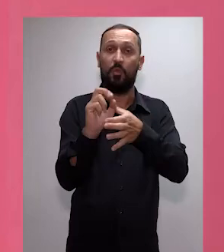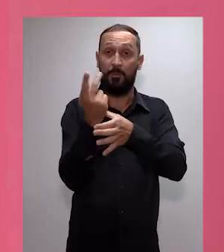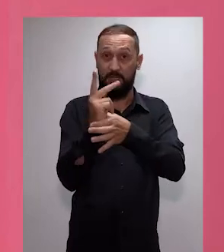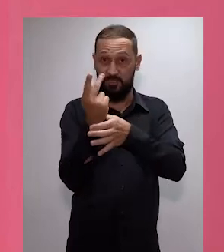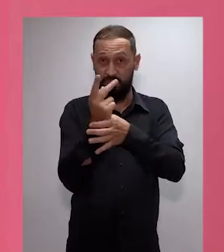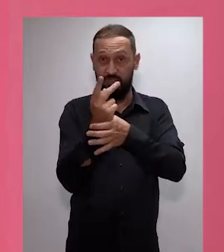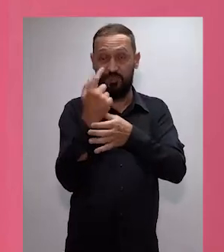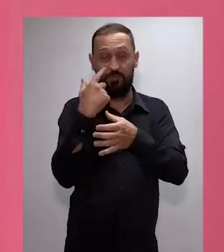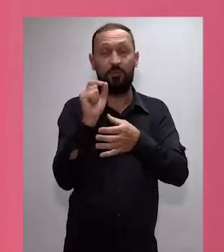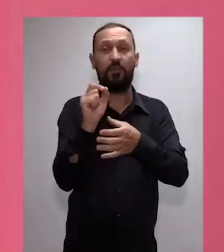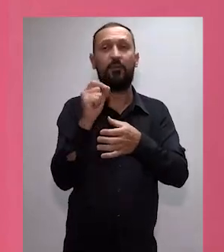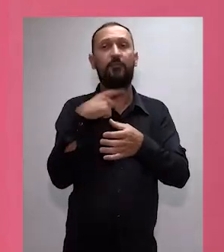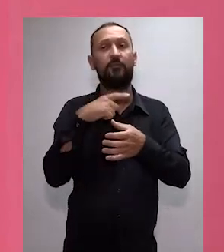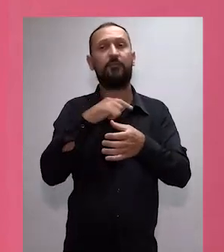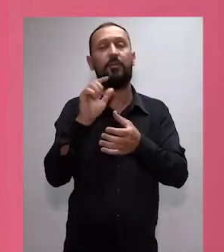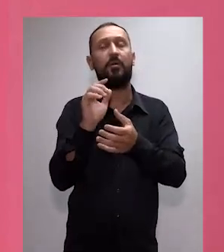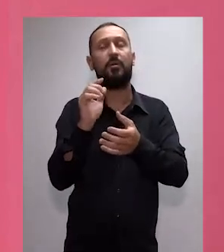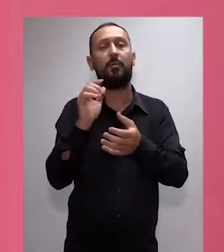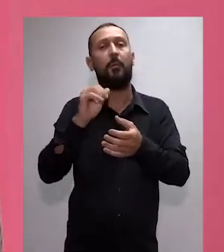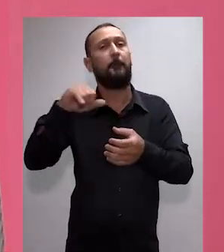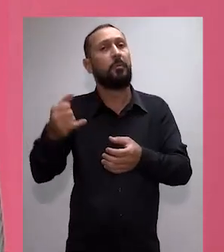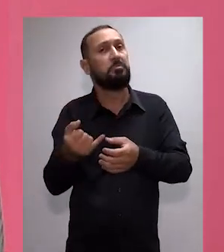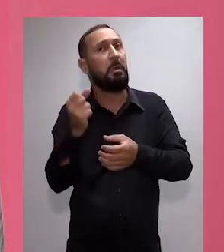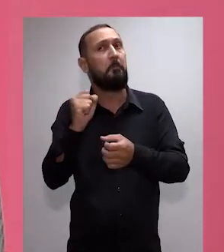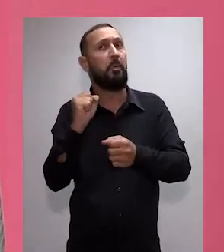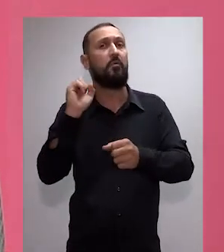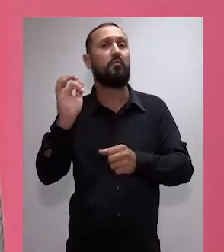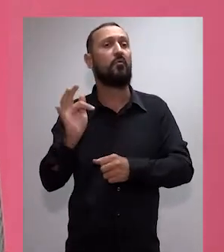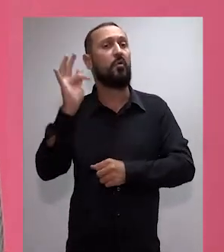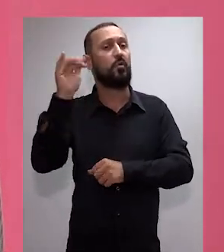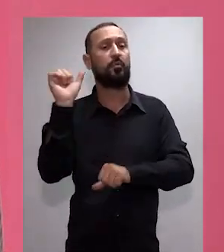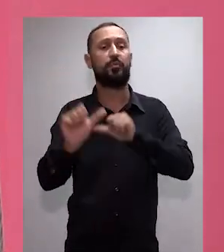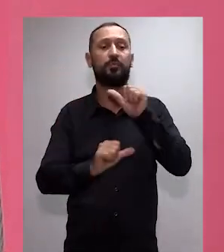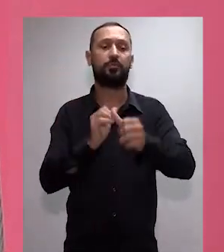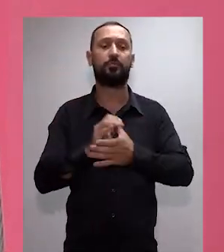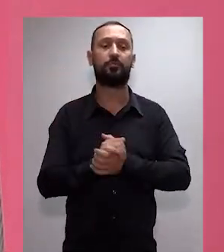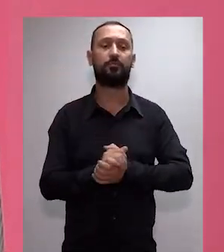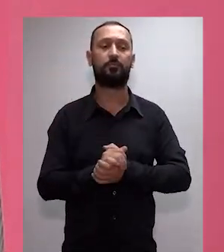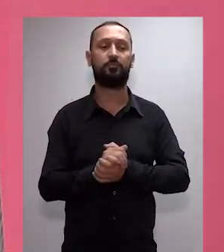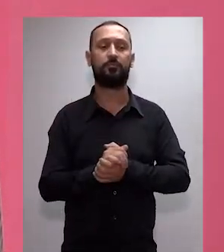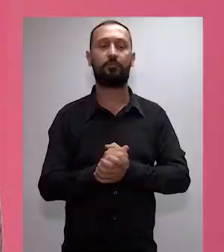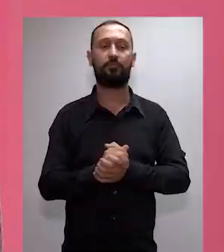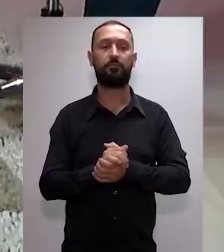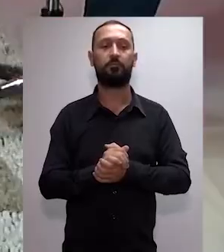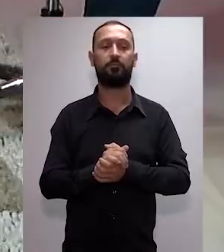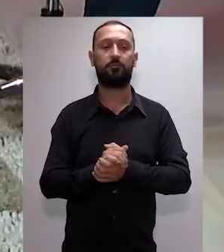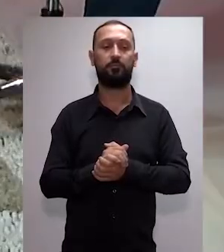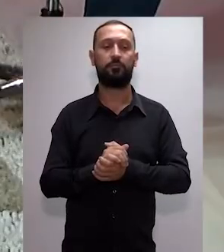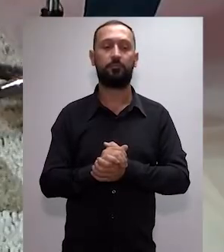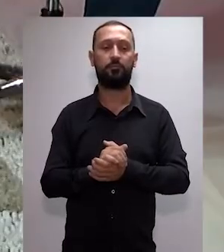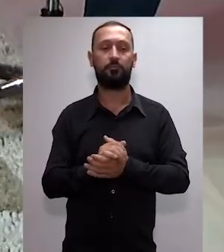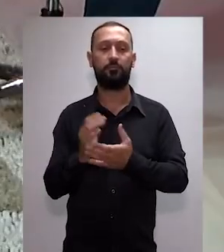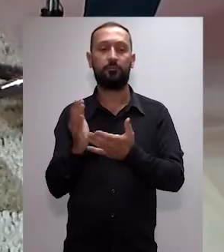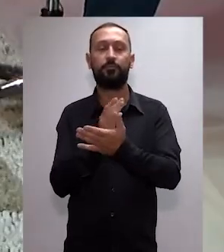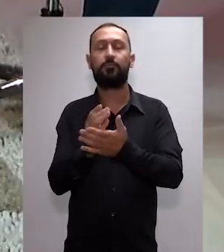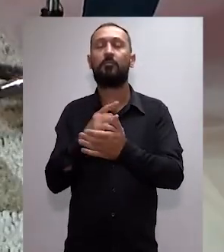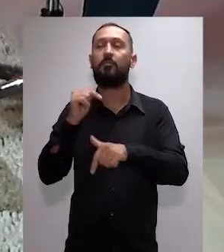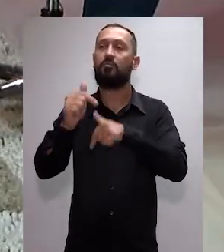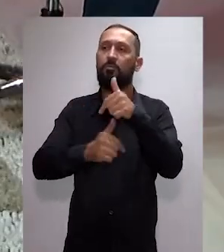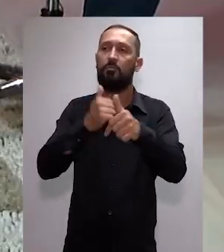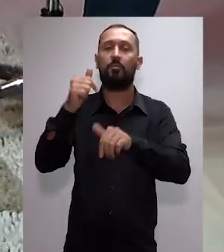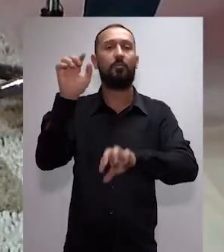aumentar a categoria para ver uma oportunidade maior, ou pessoas que já trabalham em uma empresa